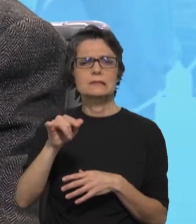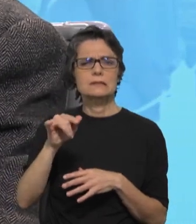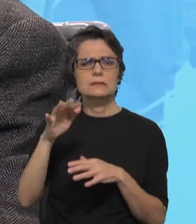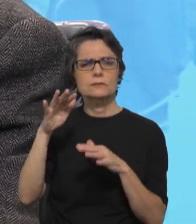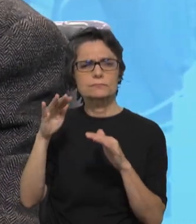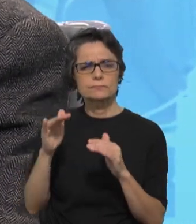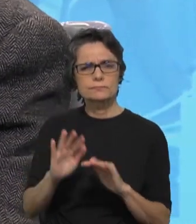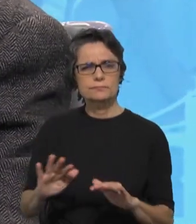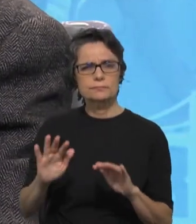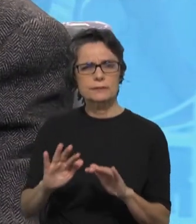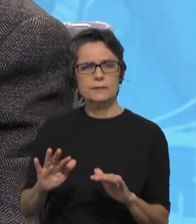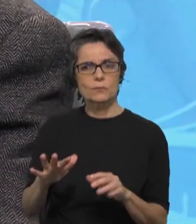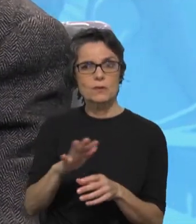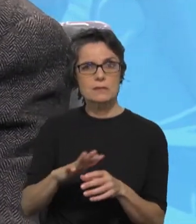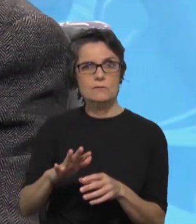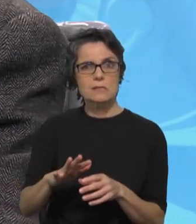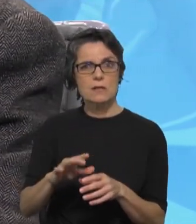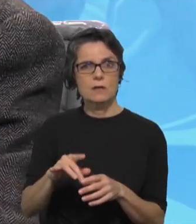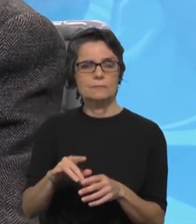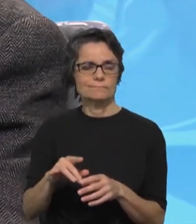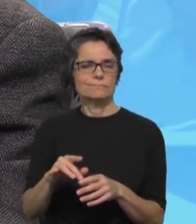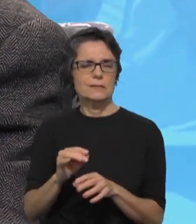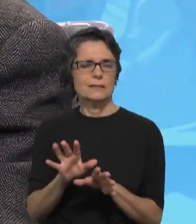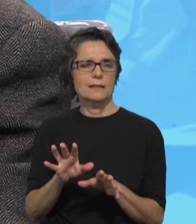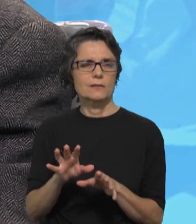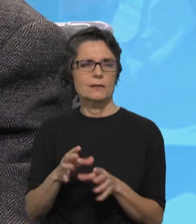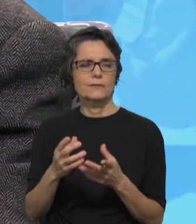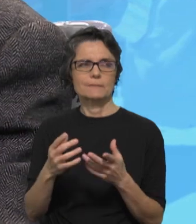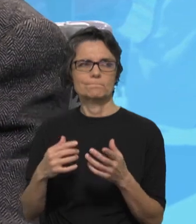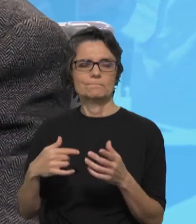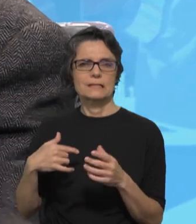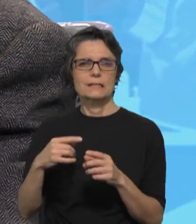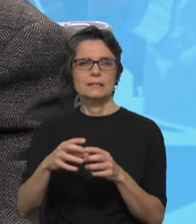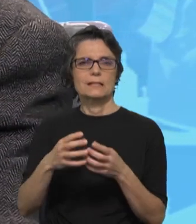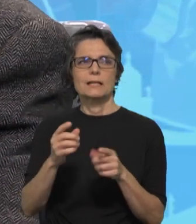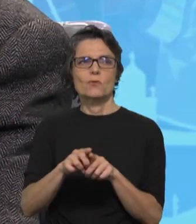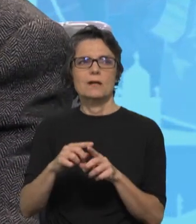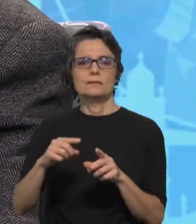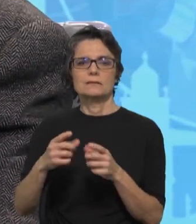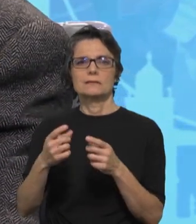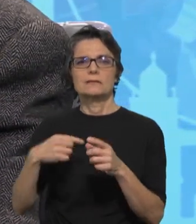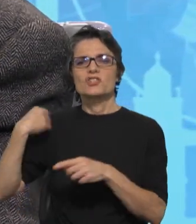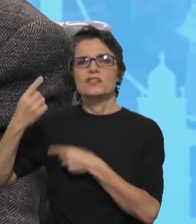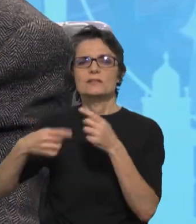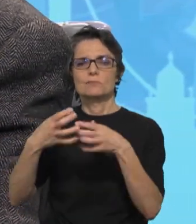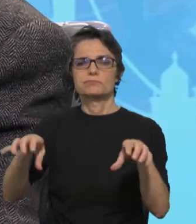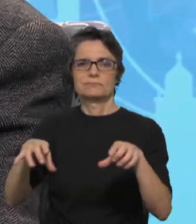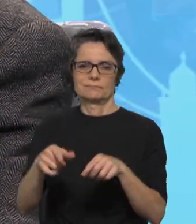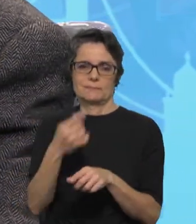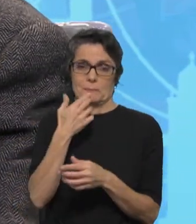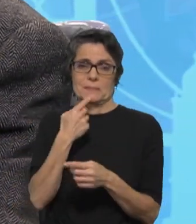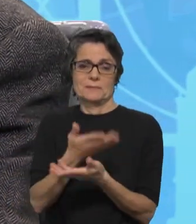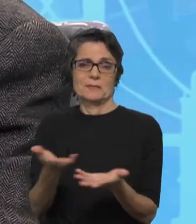tensão. É evidente que havia ali uma fratura geracional. Havia. E para mim,